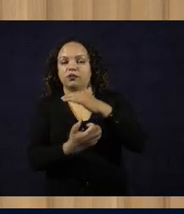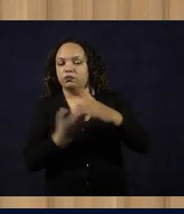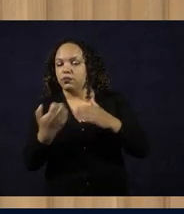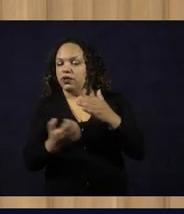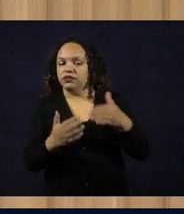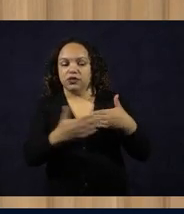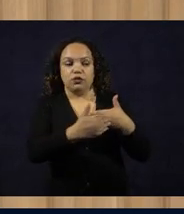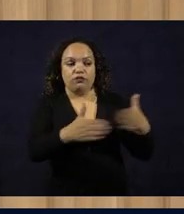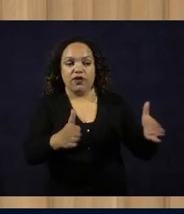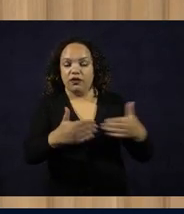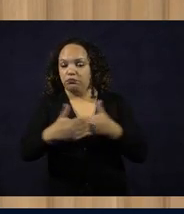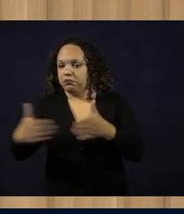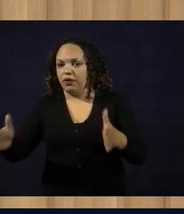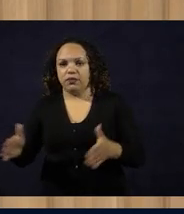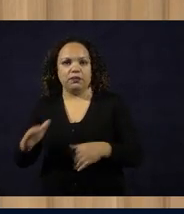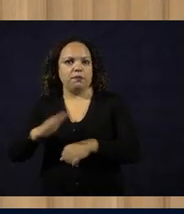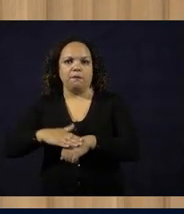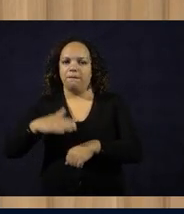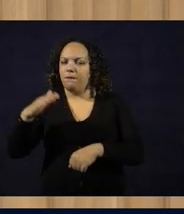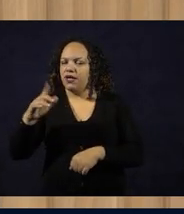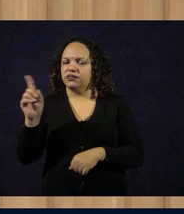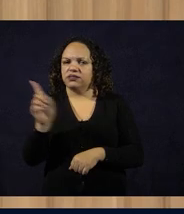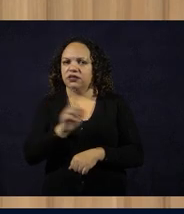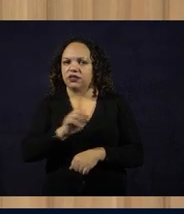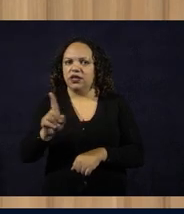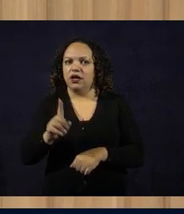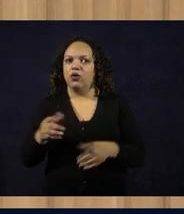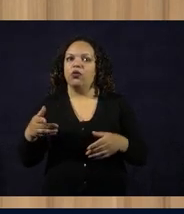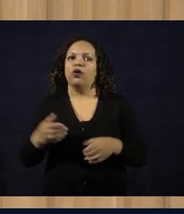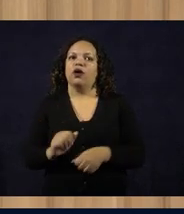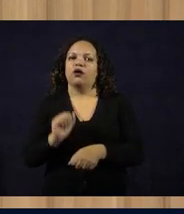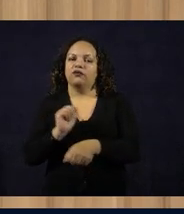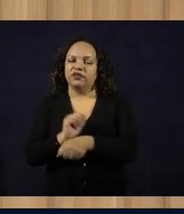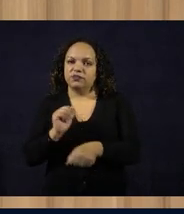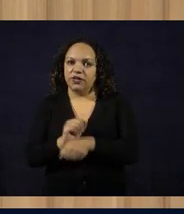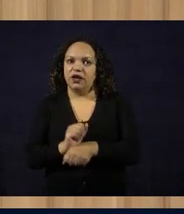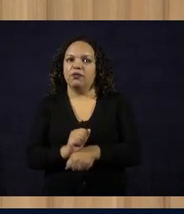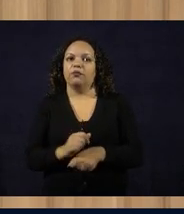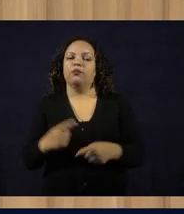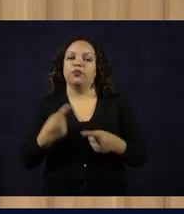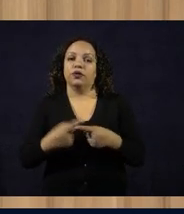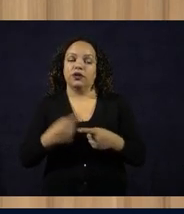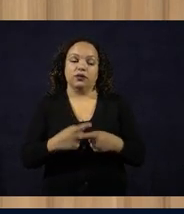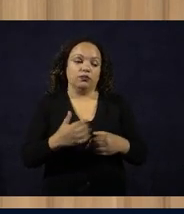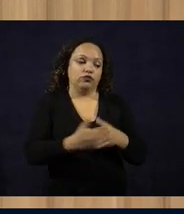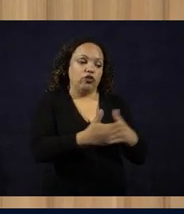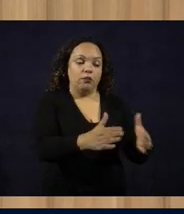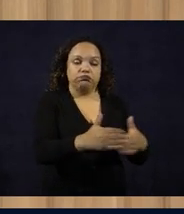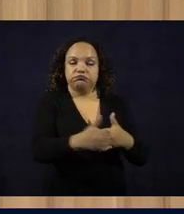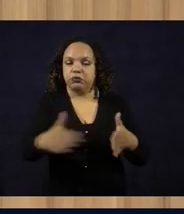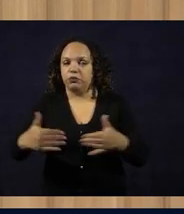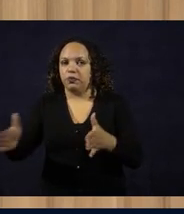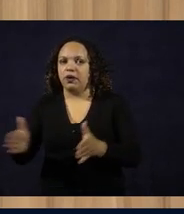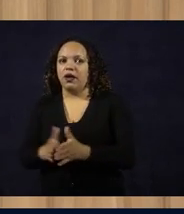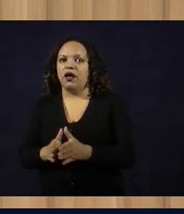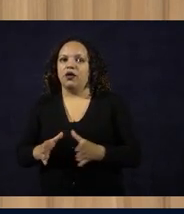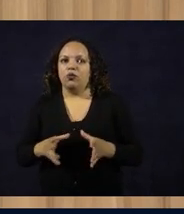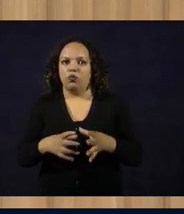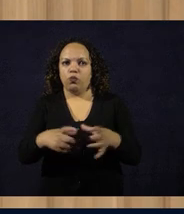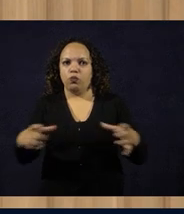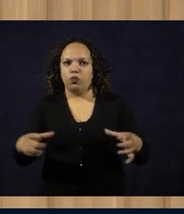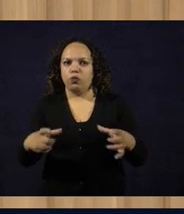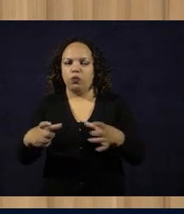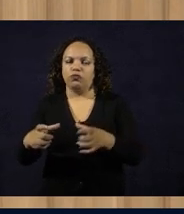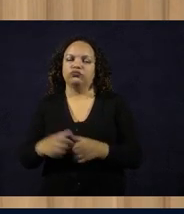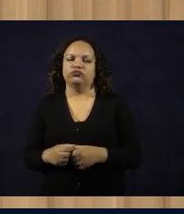já abertas ou pastagens que a gente vai converter para agricultura acho que tem área suficiente para fazer isso então nosso compromisso é